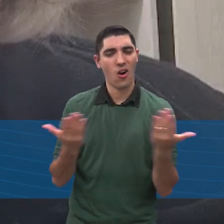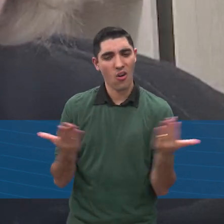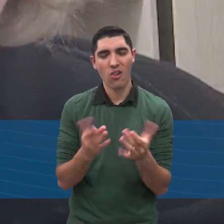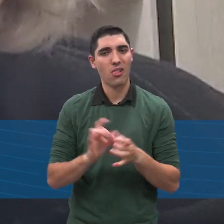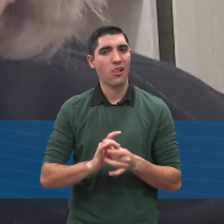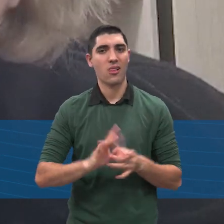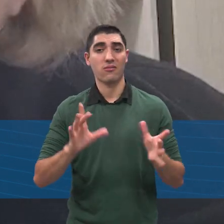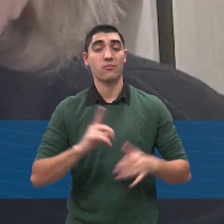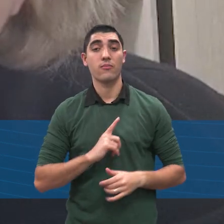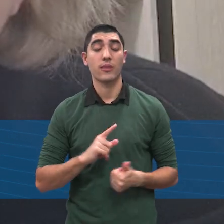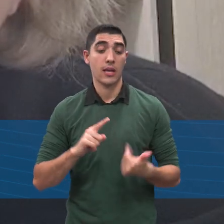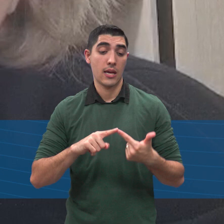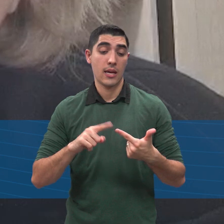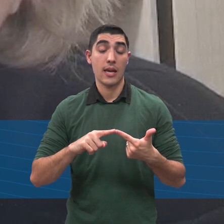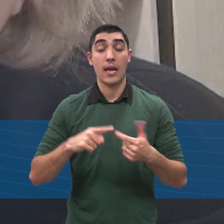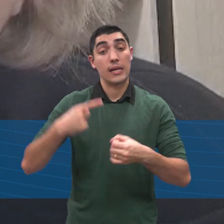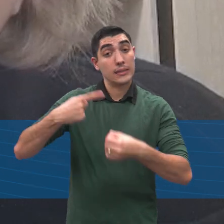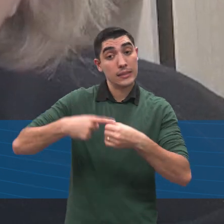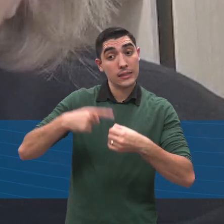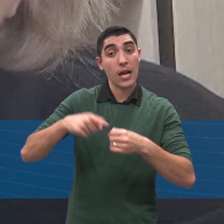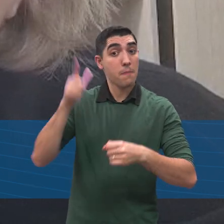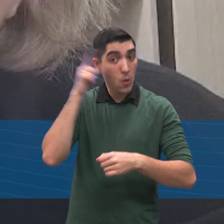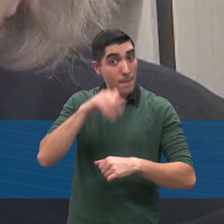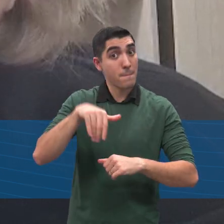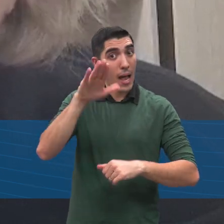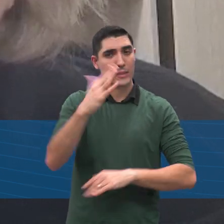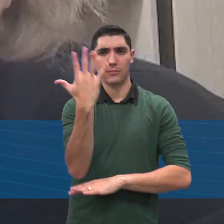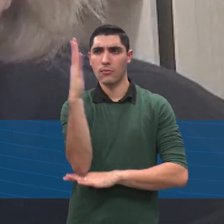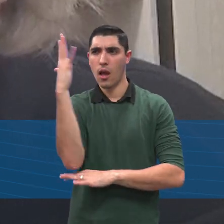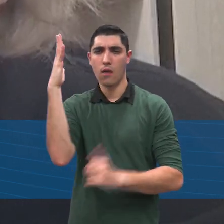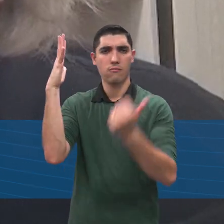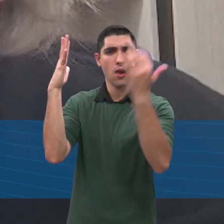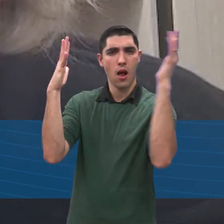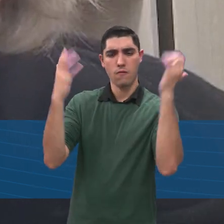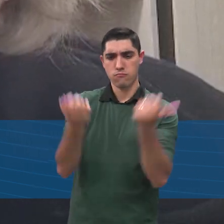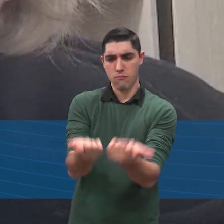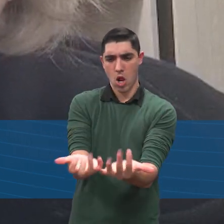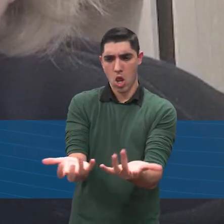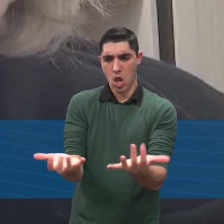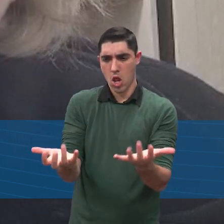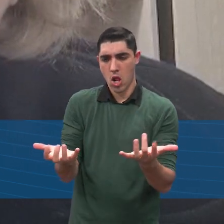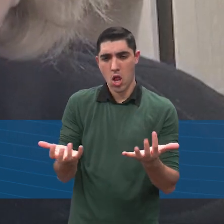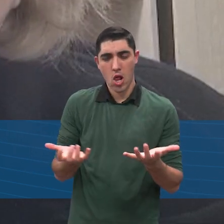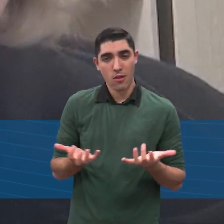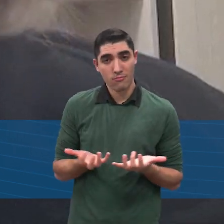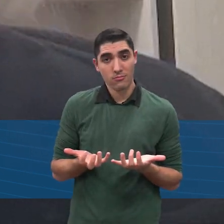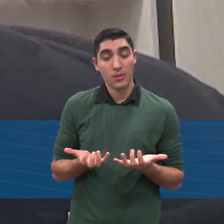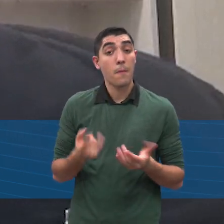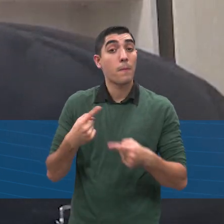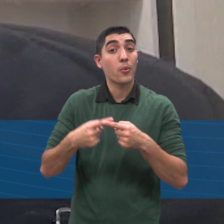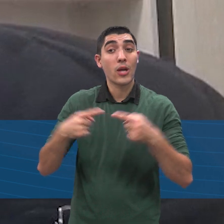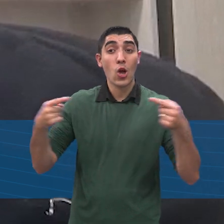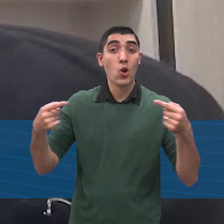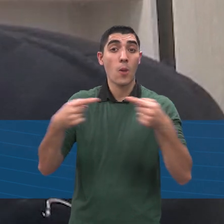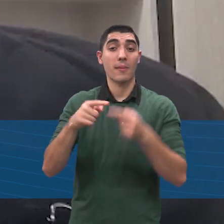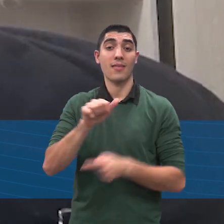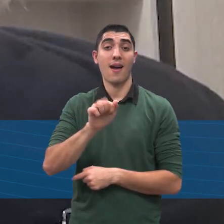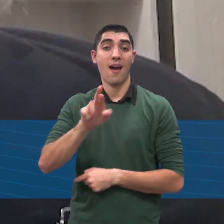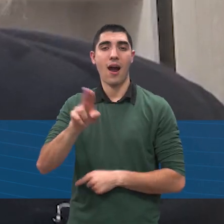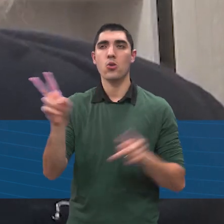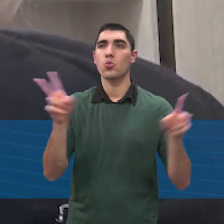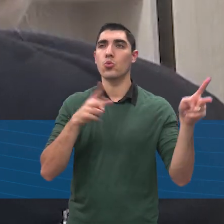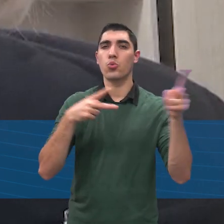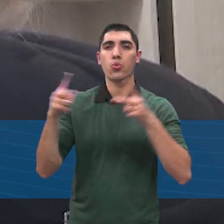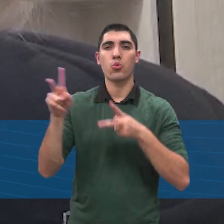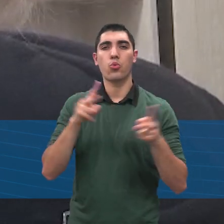predominantemente. Cidades mais verdes, essa é uma outra busca, porque isso tem a ver com qualidade do ar, qualidade de